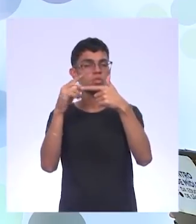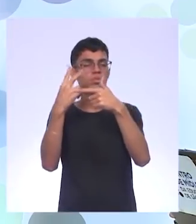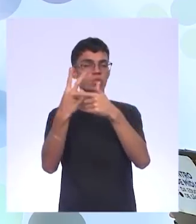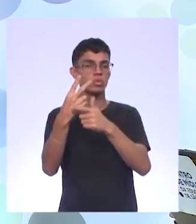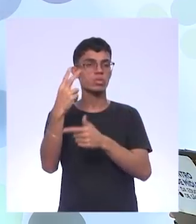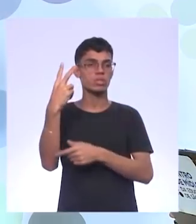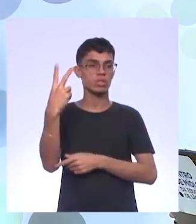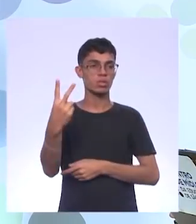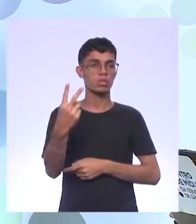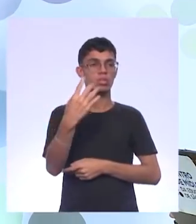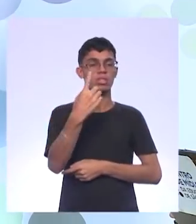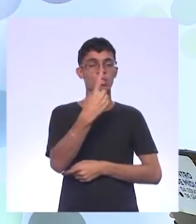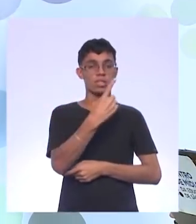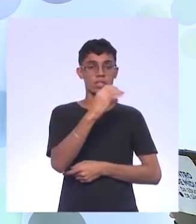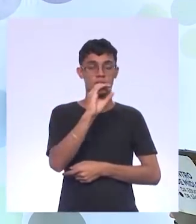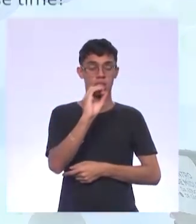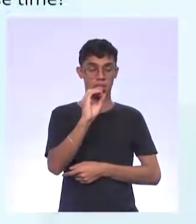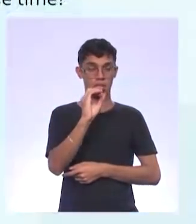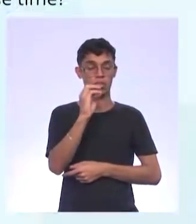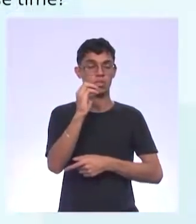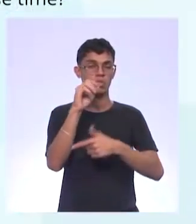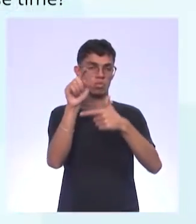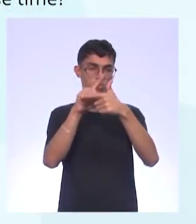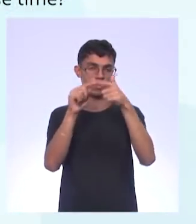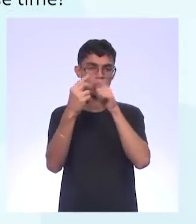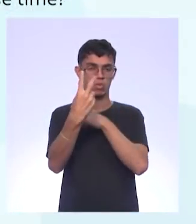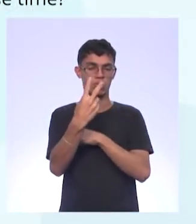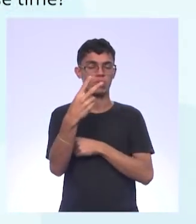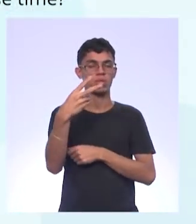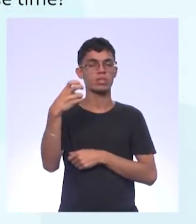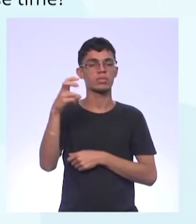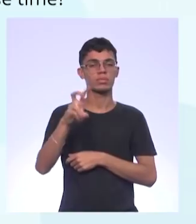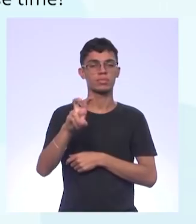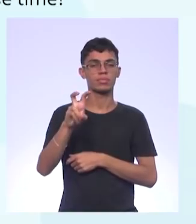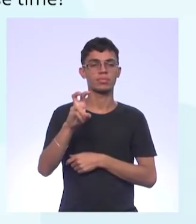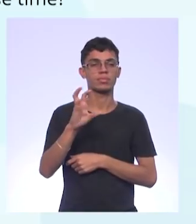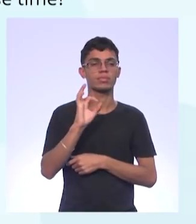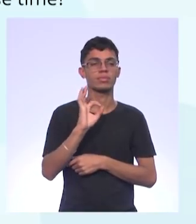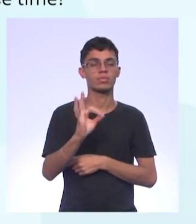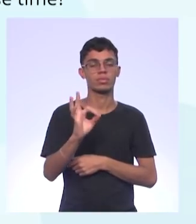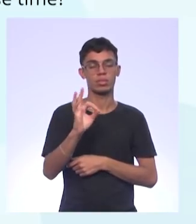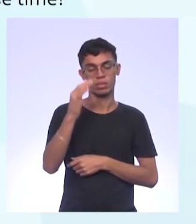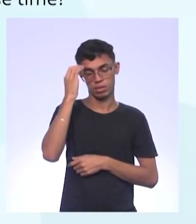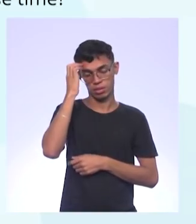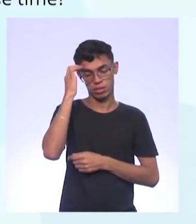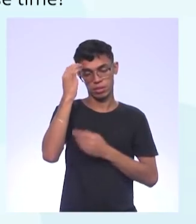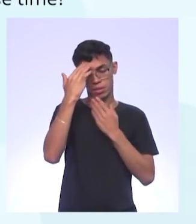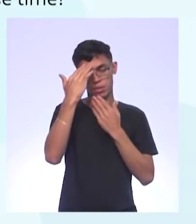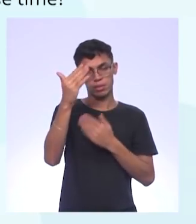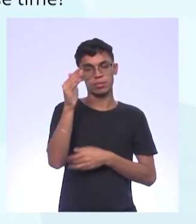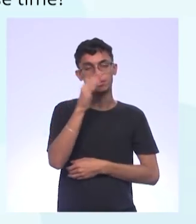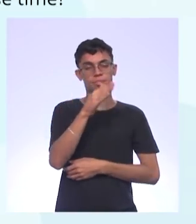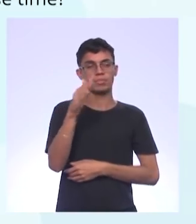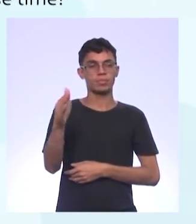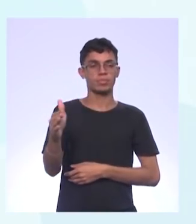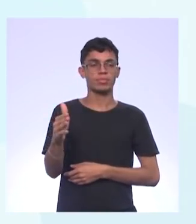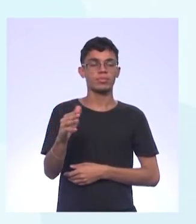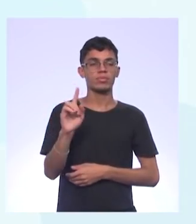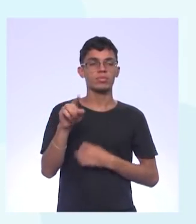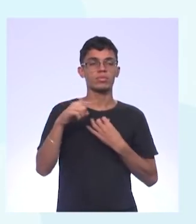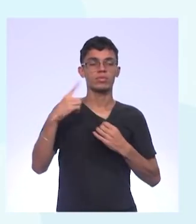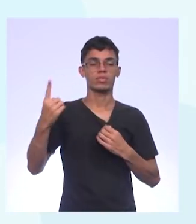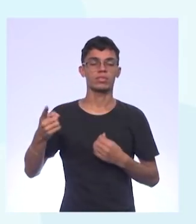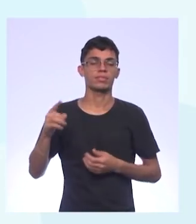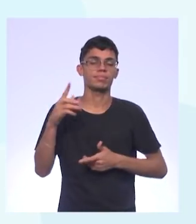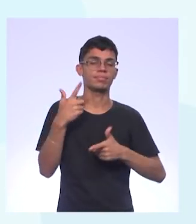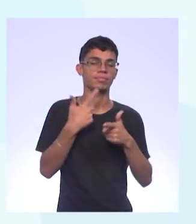2 é cinco pessoal aí tá craque né aceitaram muito bem tô só Obrigada pela participação Então vamos